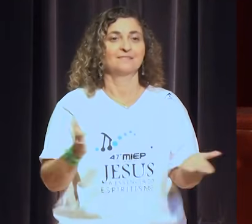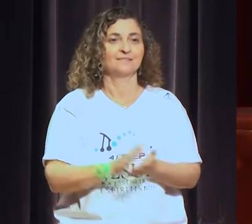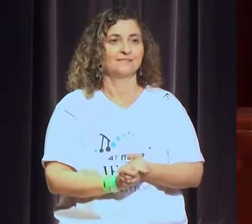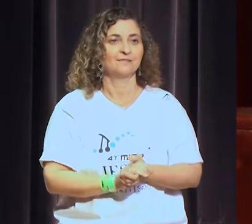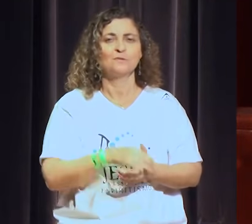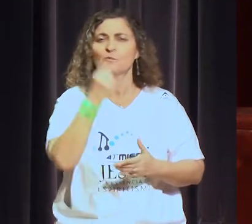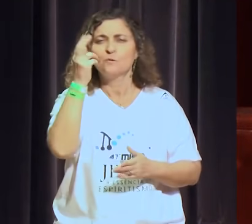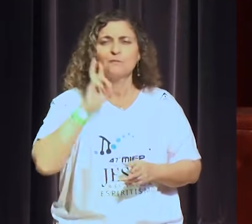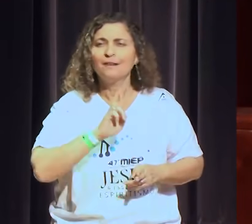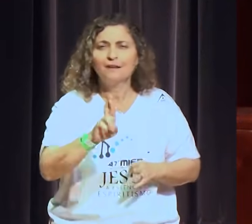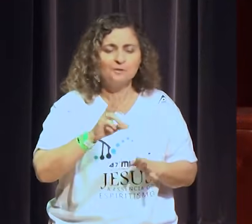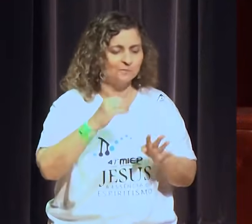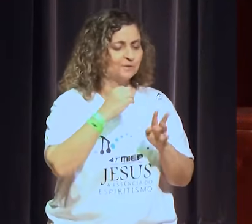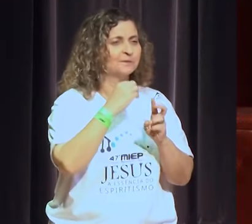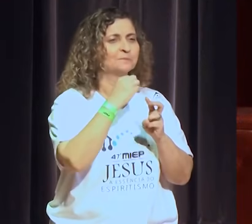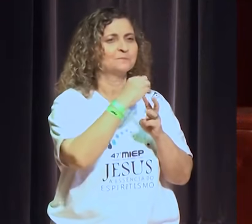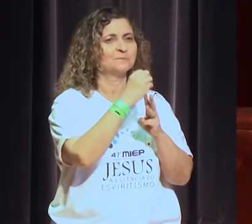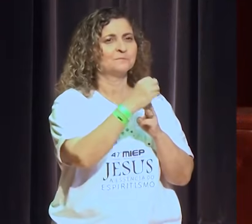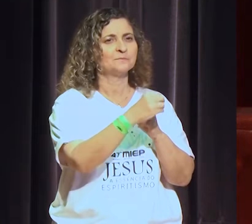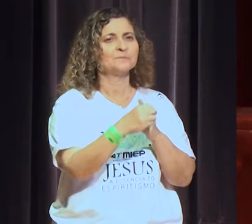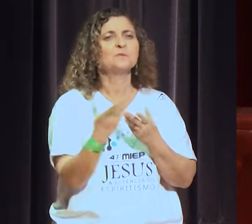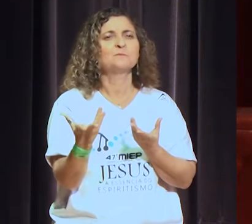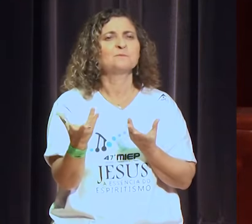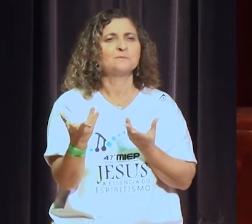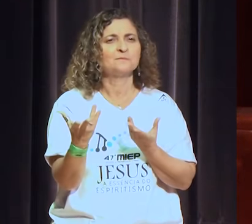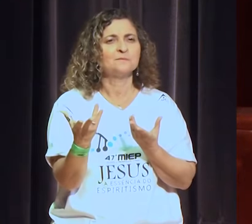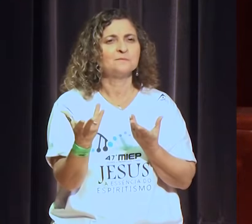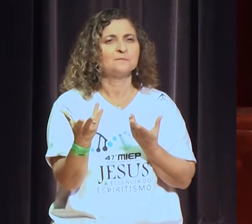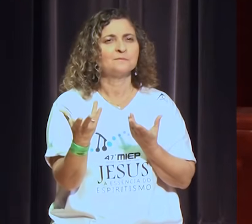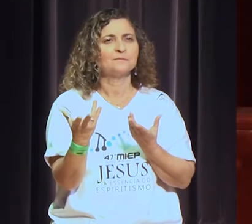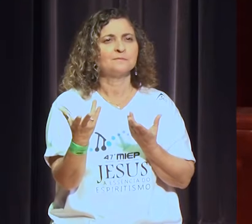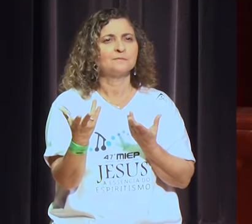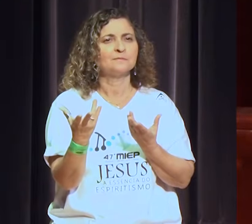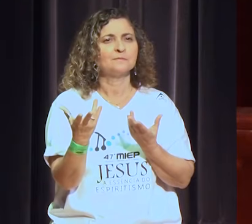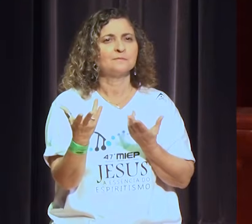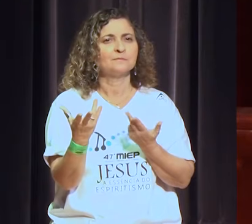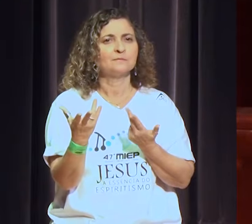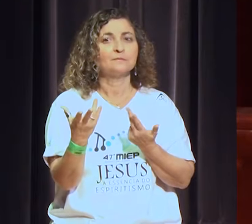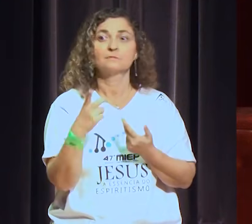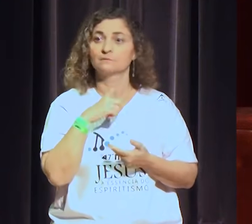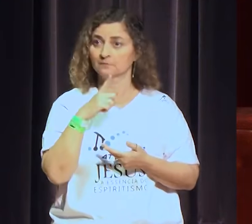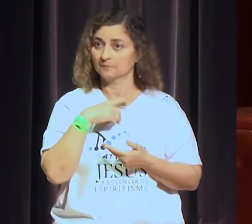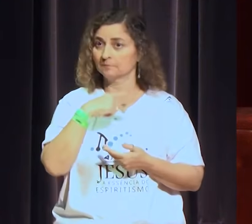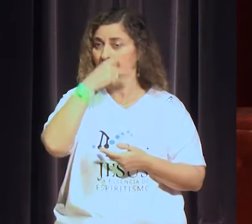matéria. Qual resposta você marcaria no Enem?